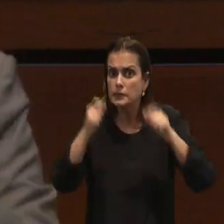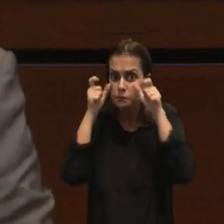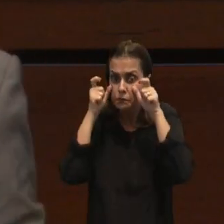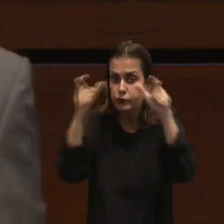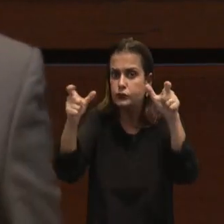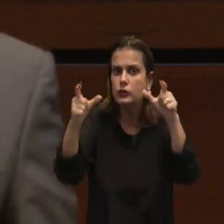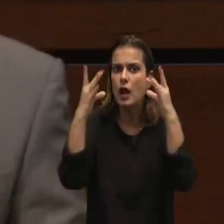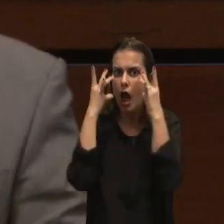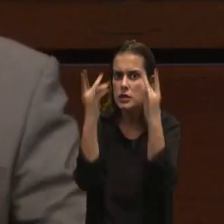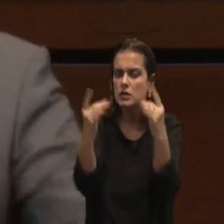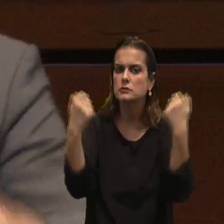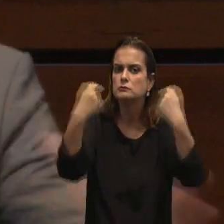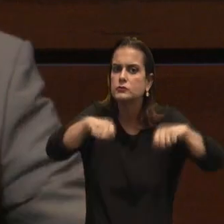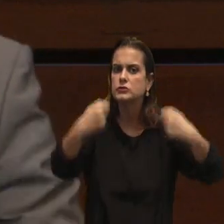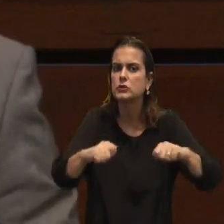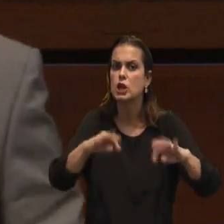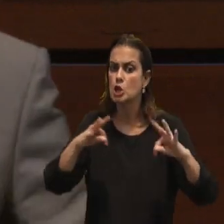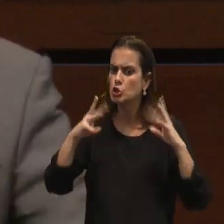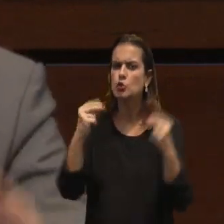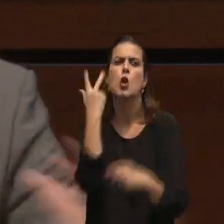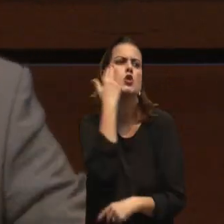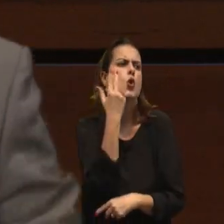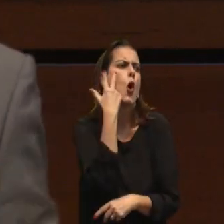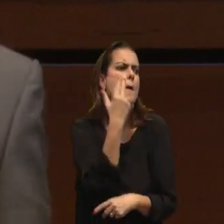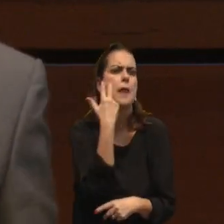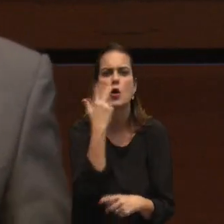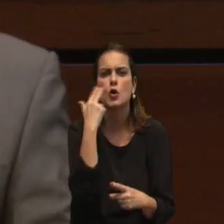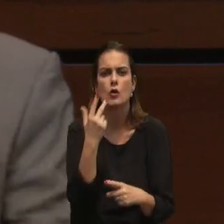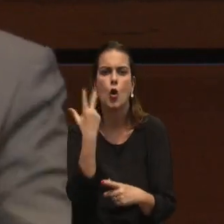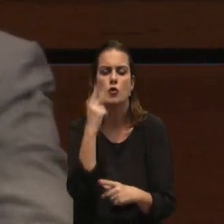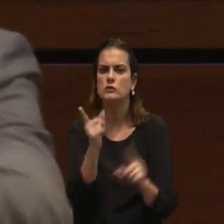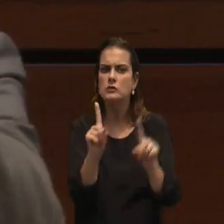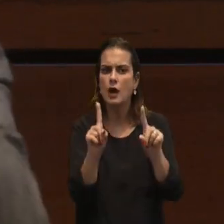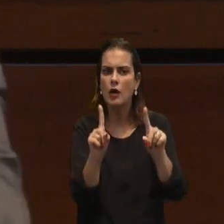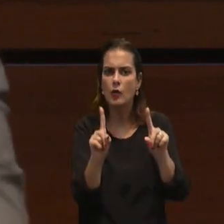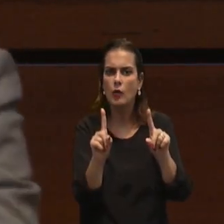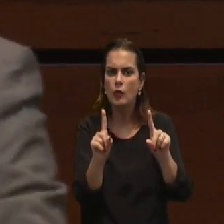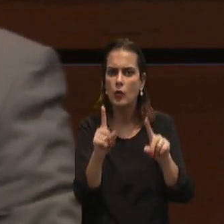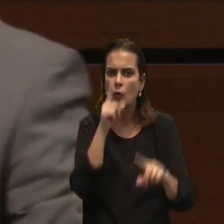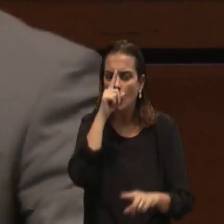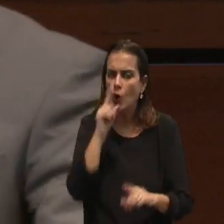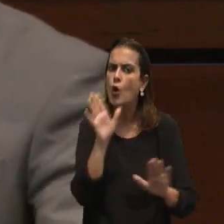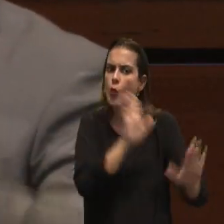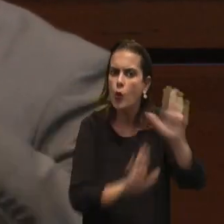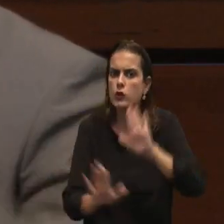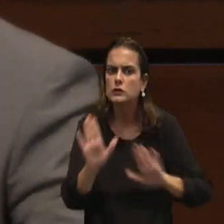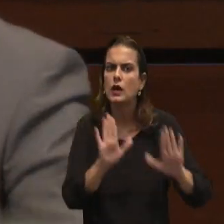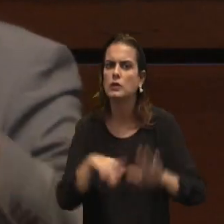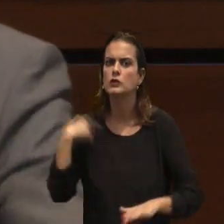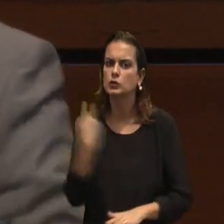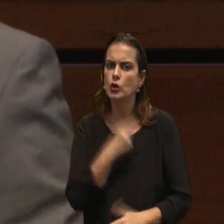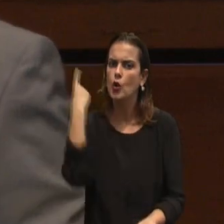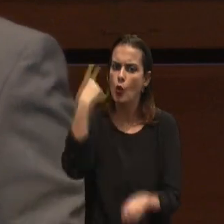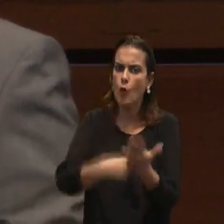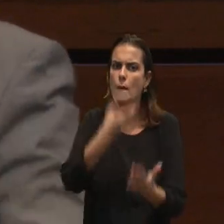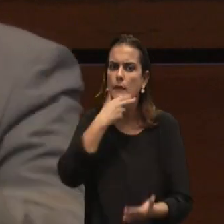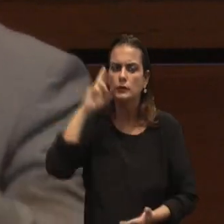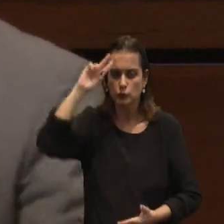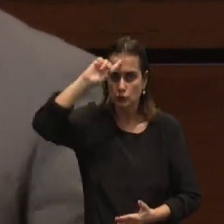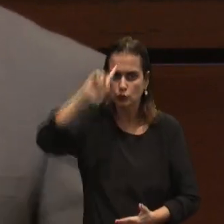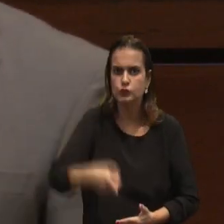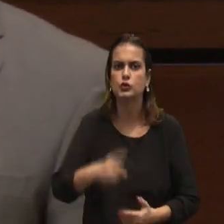como igreja, e achar que tudo é normal, que tudo é comum. Nós estamos sim, para poder cumprir as ordens